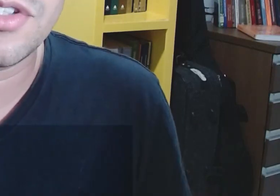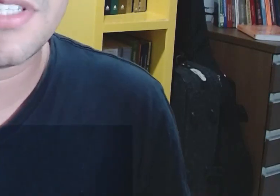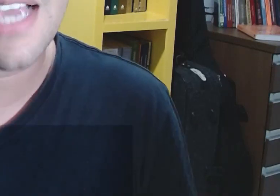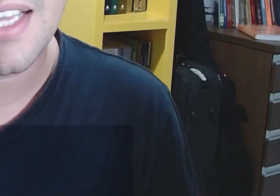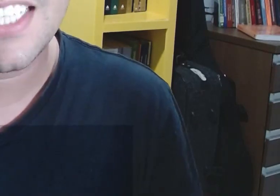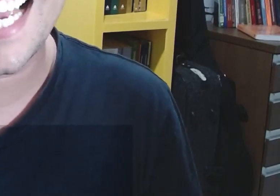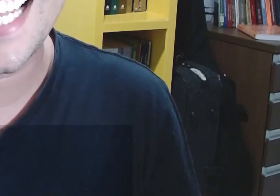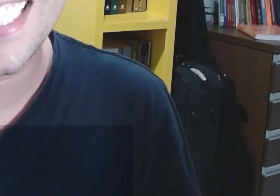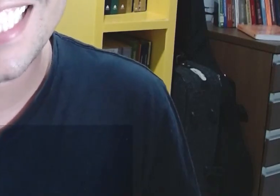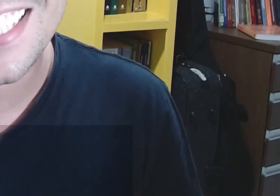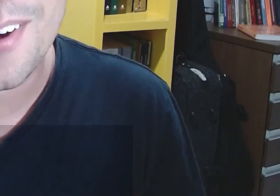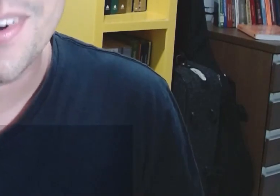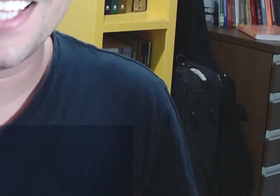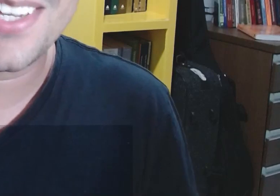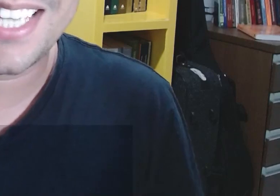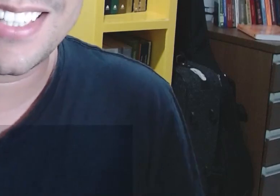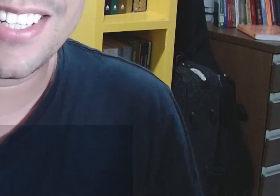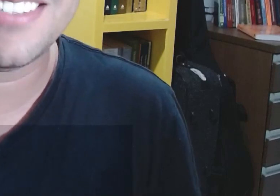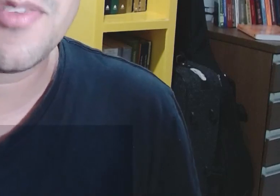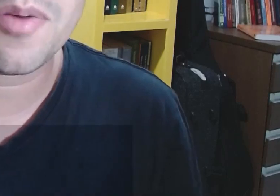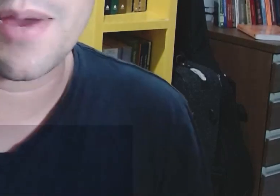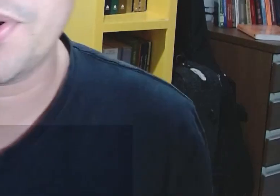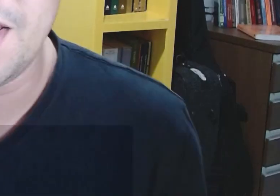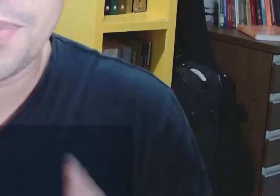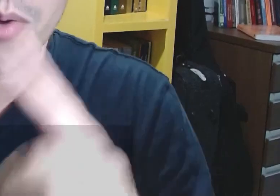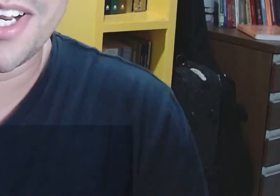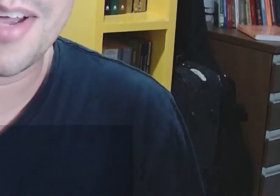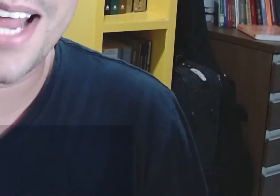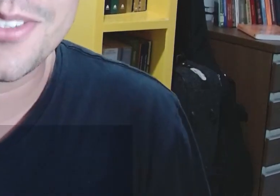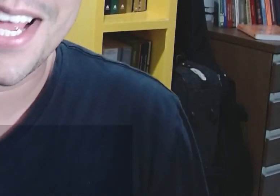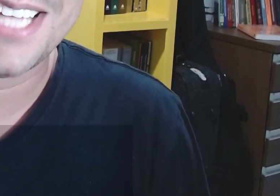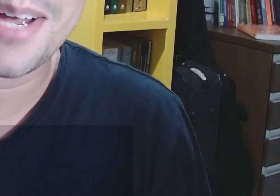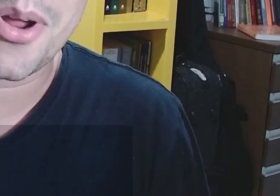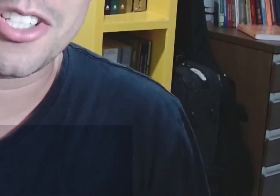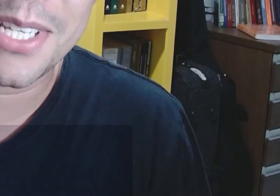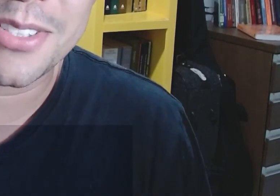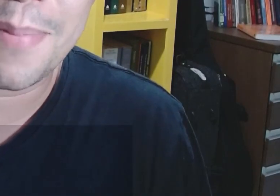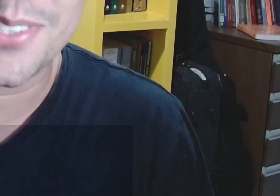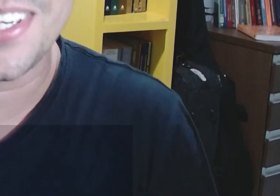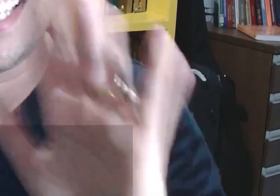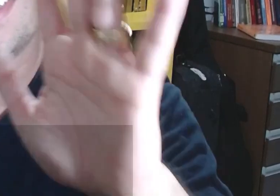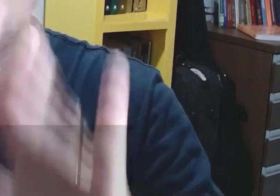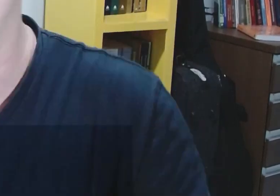nas redes sociais, está aqui na descrição. Não esqueça de se informar por aqui. Um grande abraço, até a próxima, Deus abençoe, tchau, tchau.